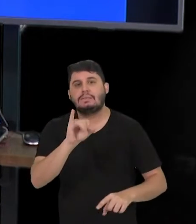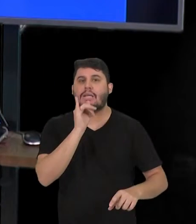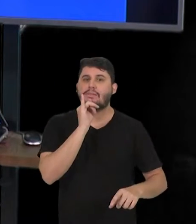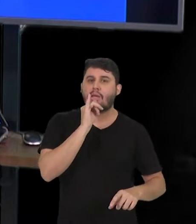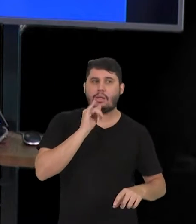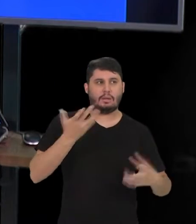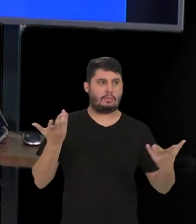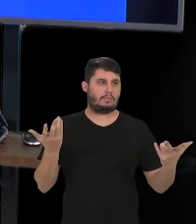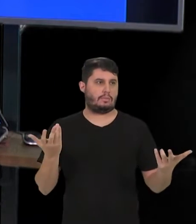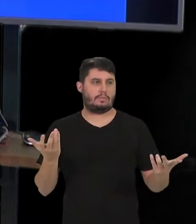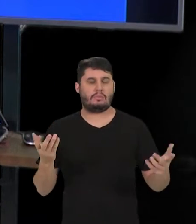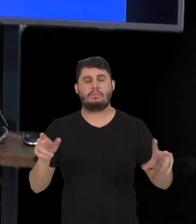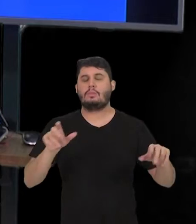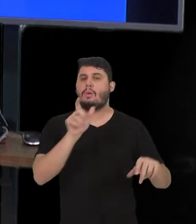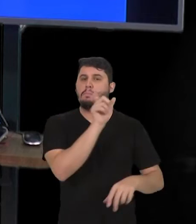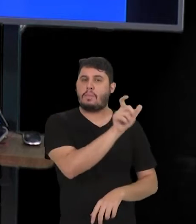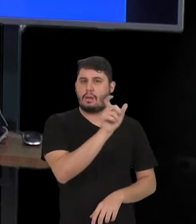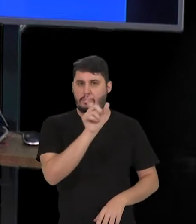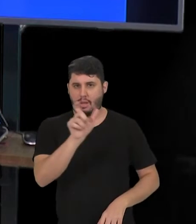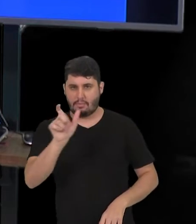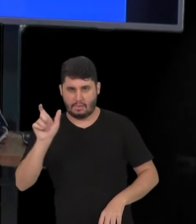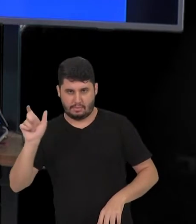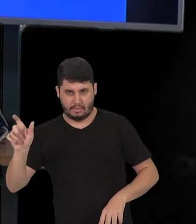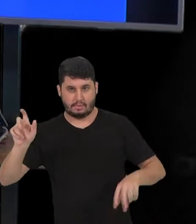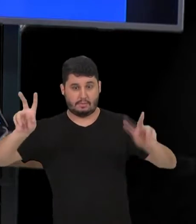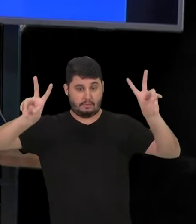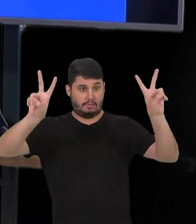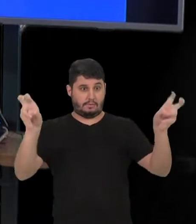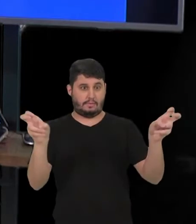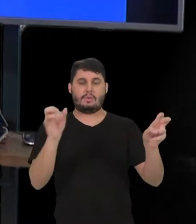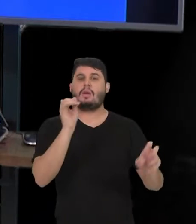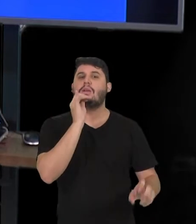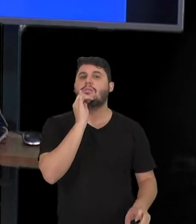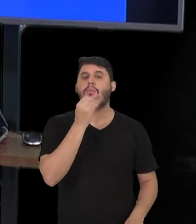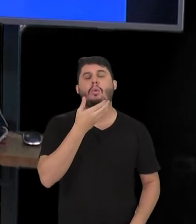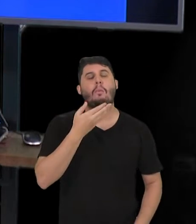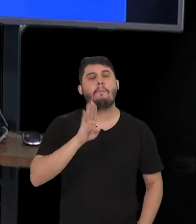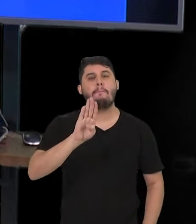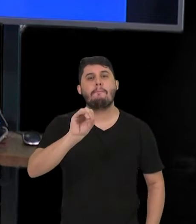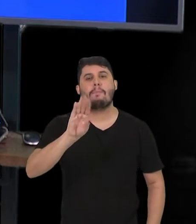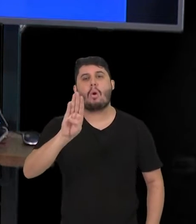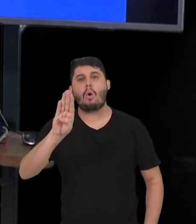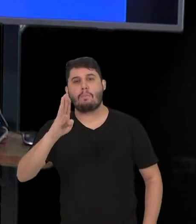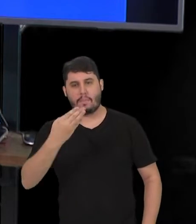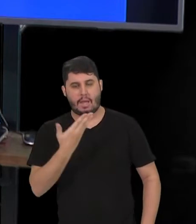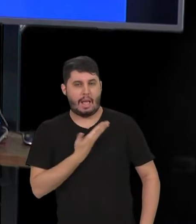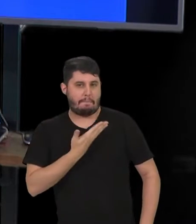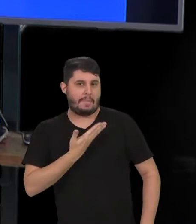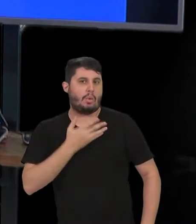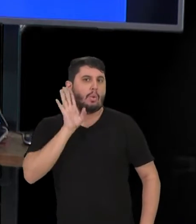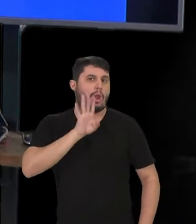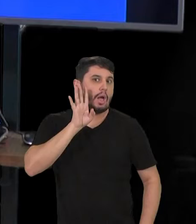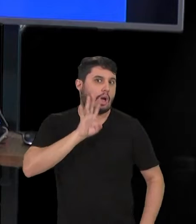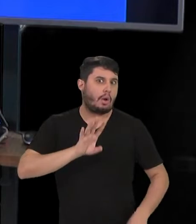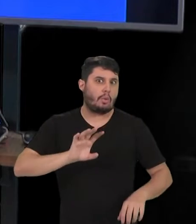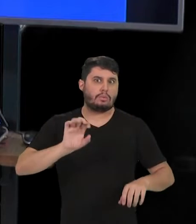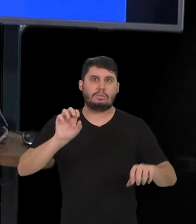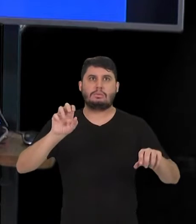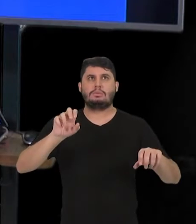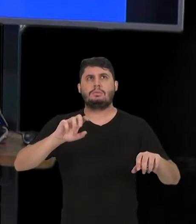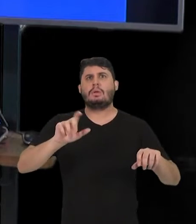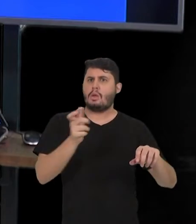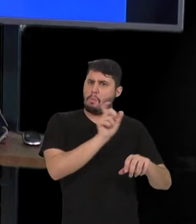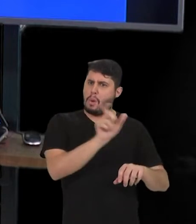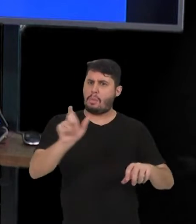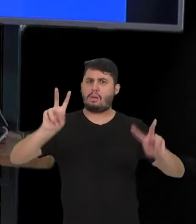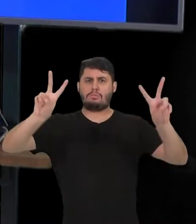por exemplo, na frase assim, Bob is a nice friend. Então, quando eu digo que Bob é um amigo legal, tá ótimo. Mas se eu chego nesse nice e coloco aspas,